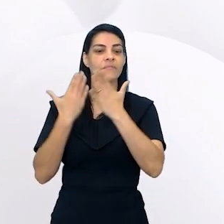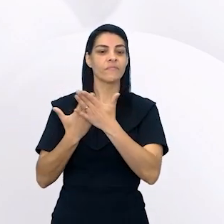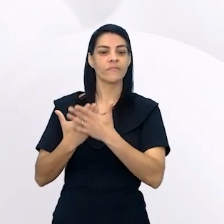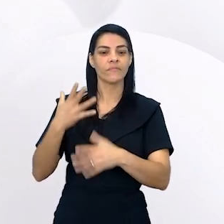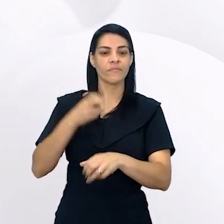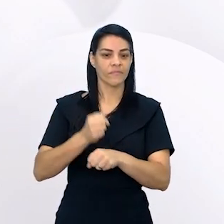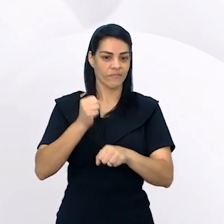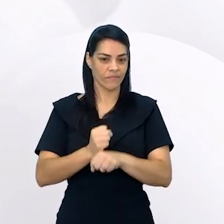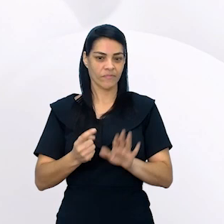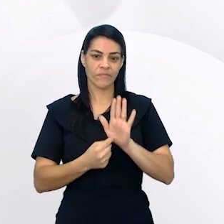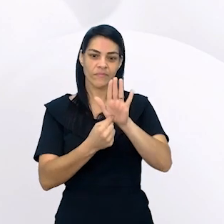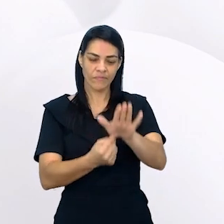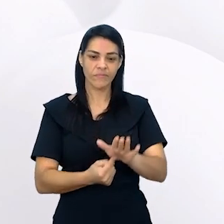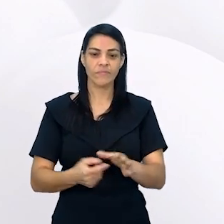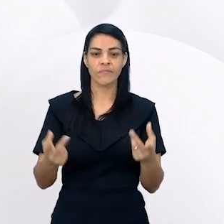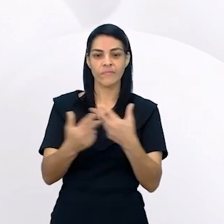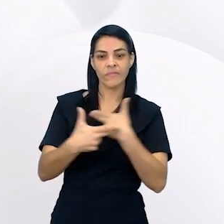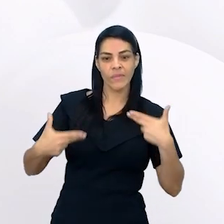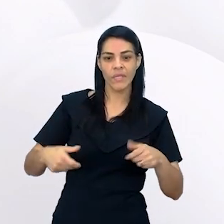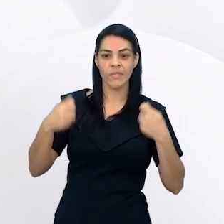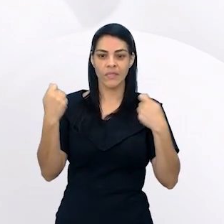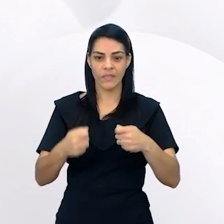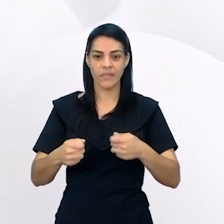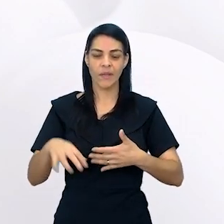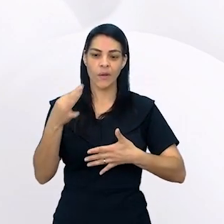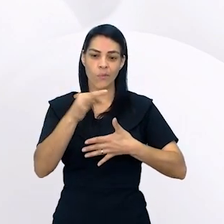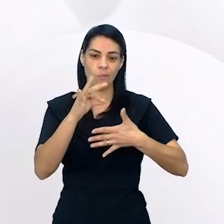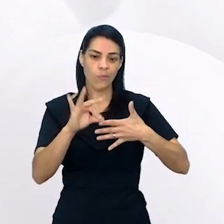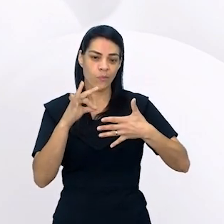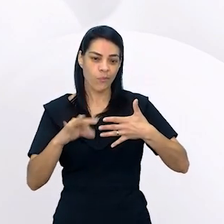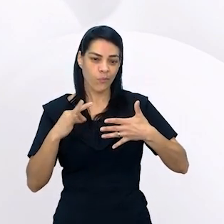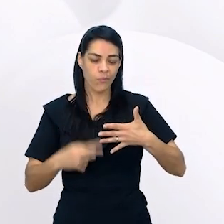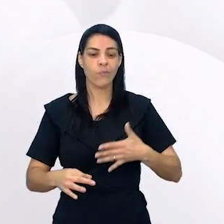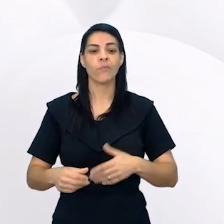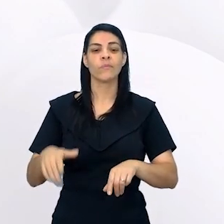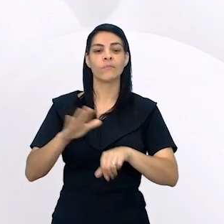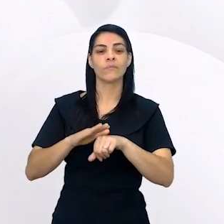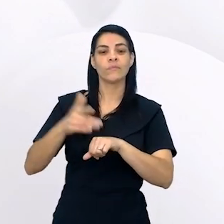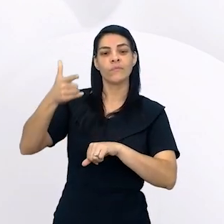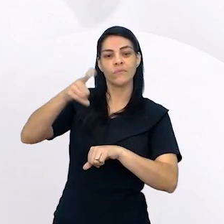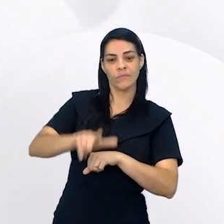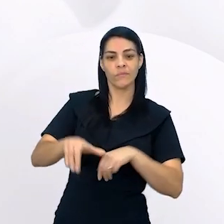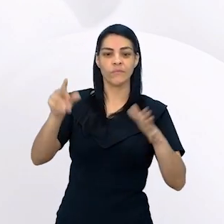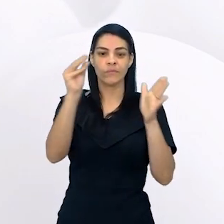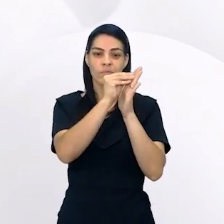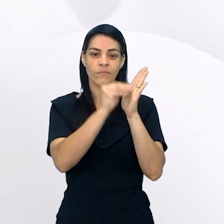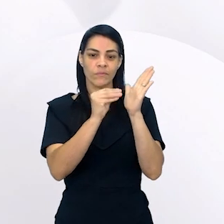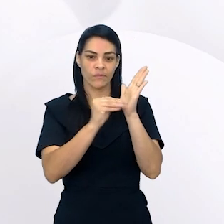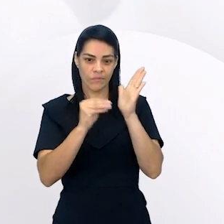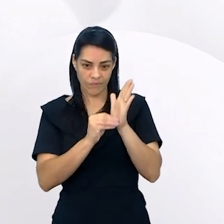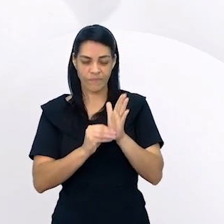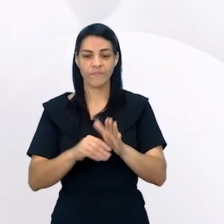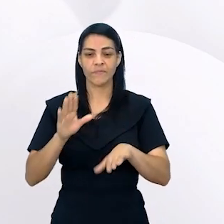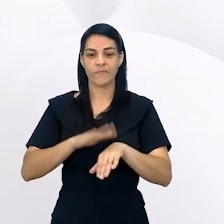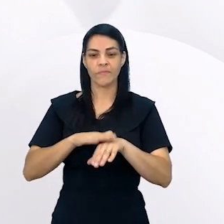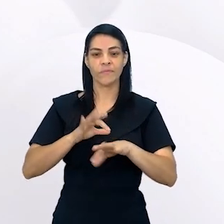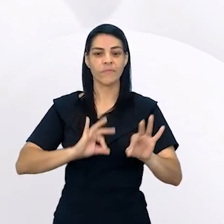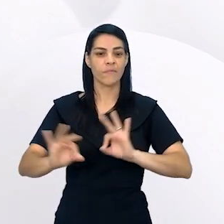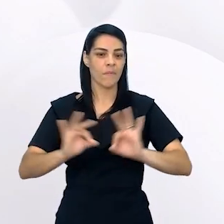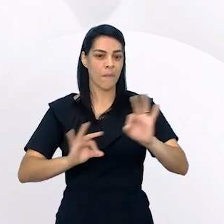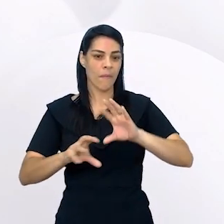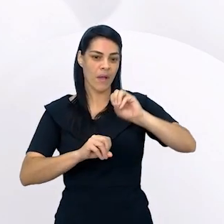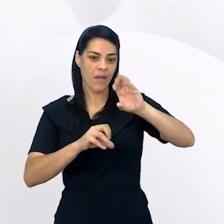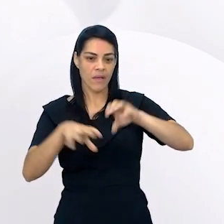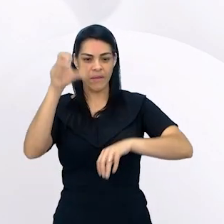pontos que precisam de revisão e reforço dos conteúdos e replanejar o processo de ensino-aprendizagem e por fim